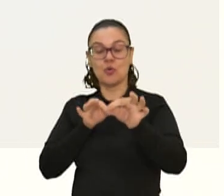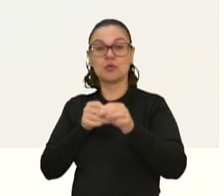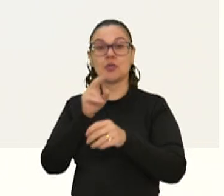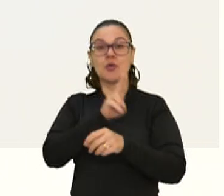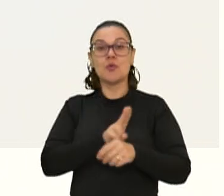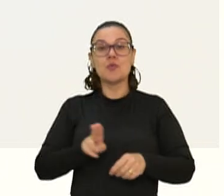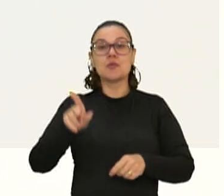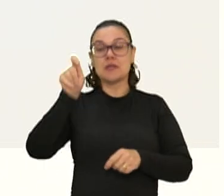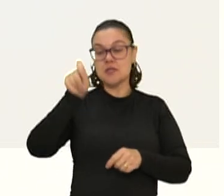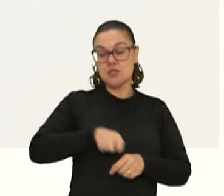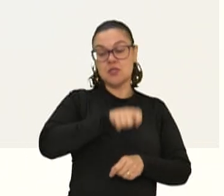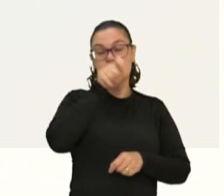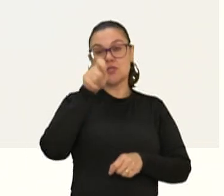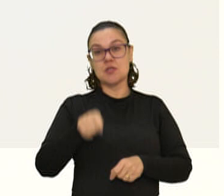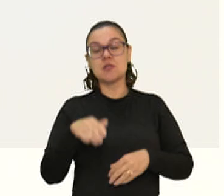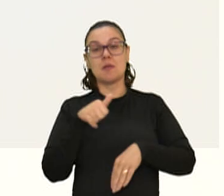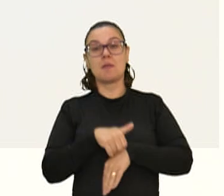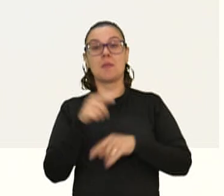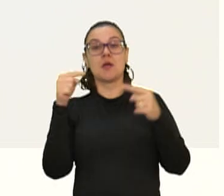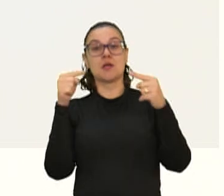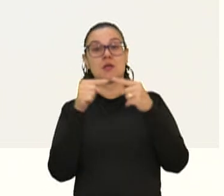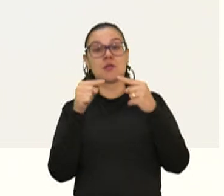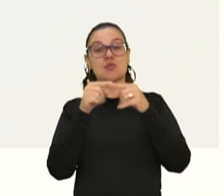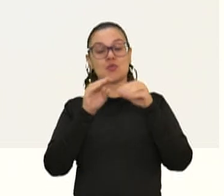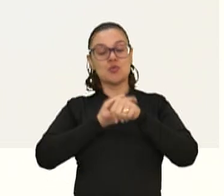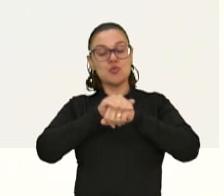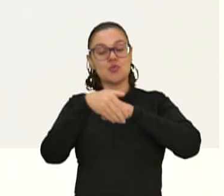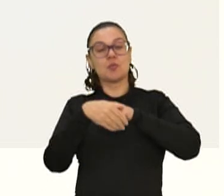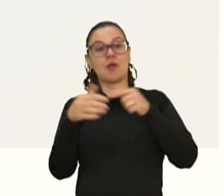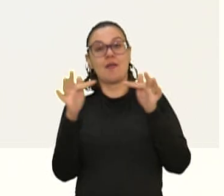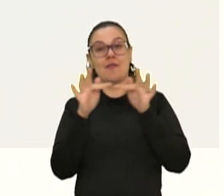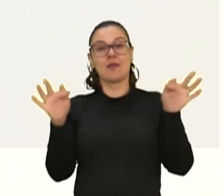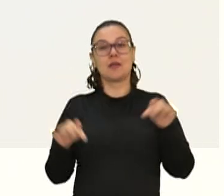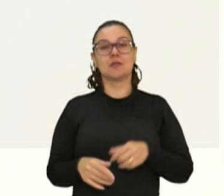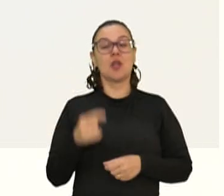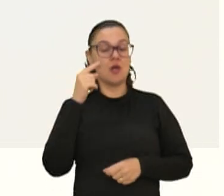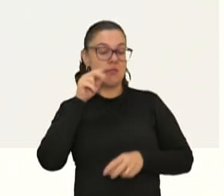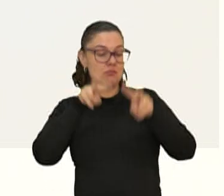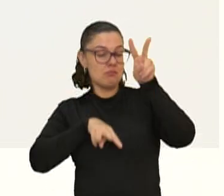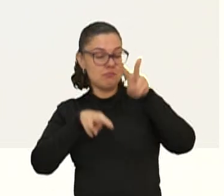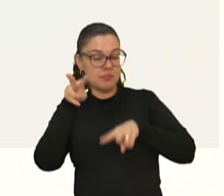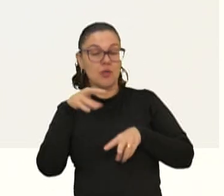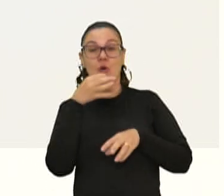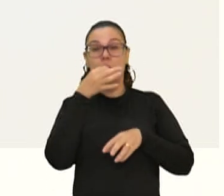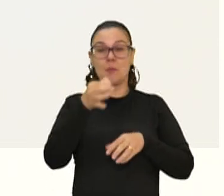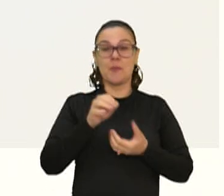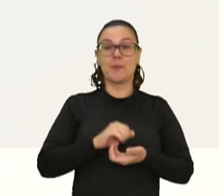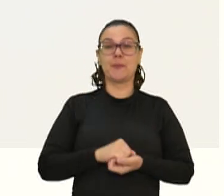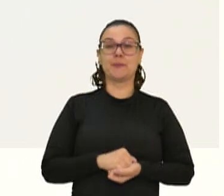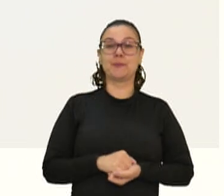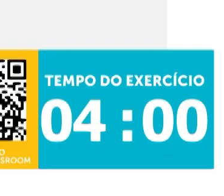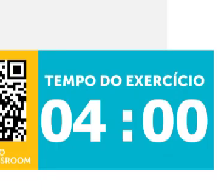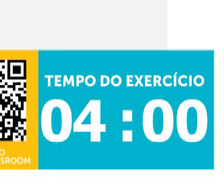seguir, marque aquela que indica corretamente o tecido que completa a frase. Dá uma analisada, dá o seu palpite.